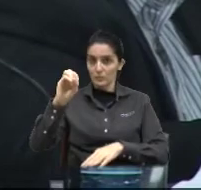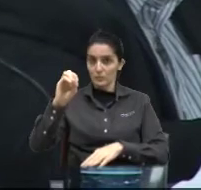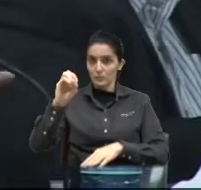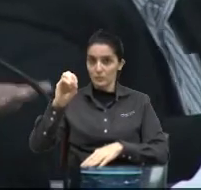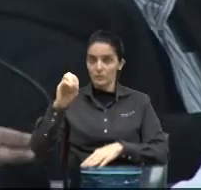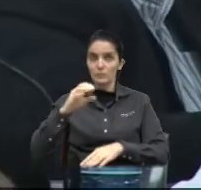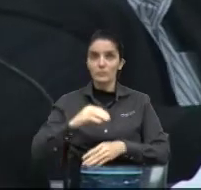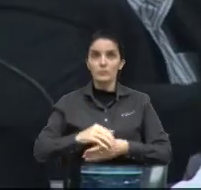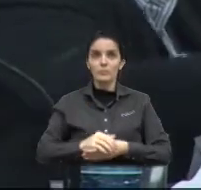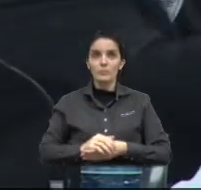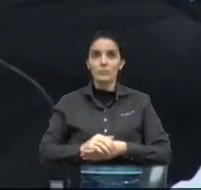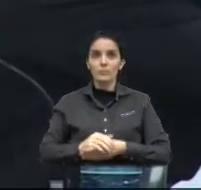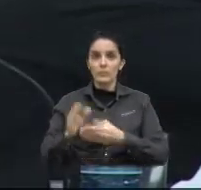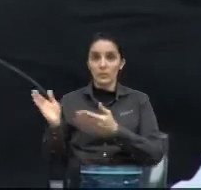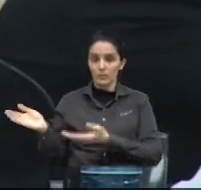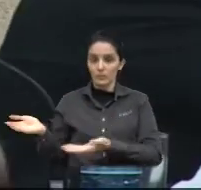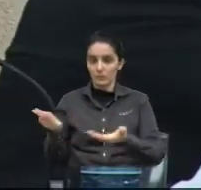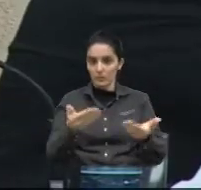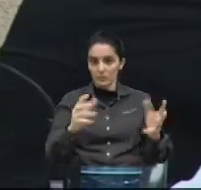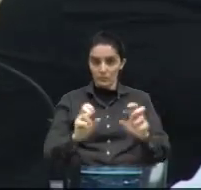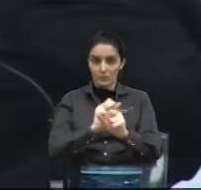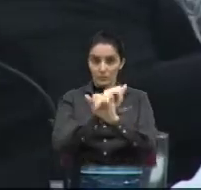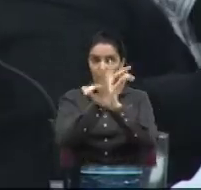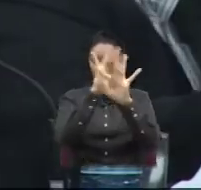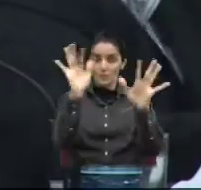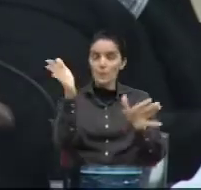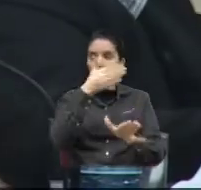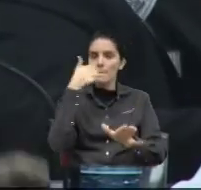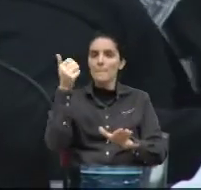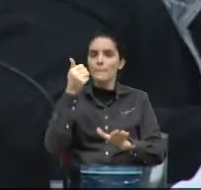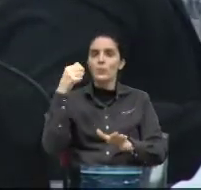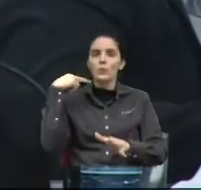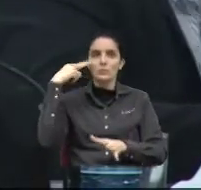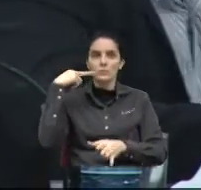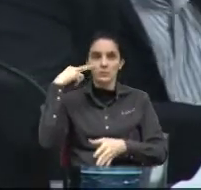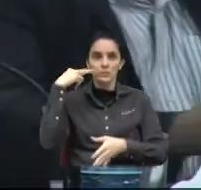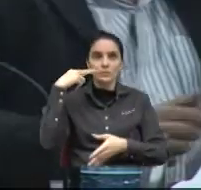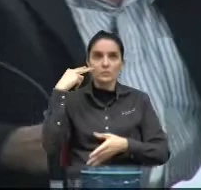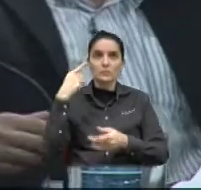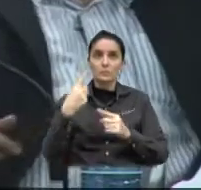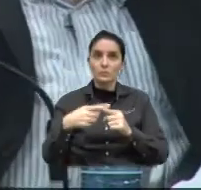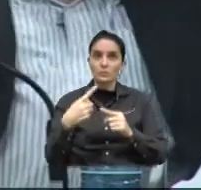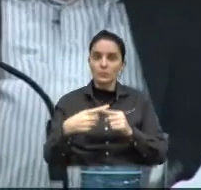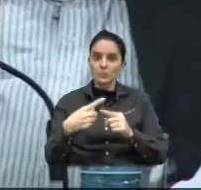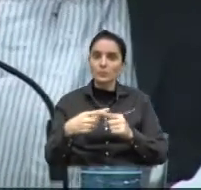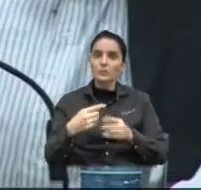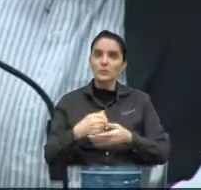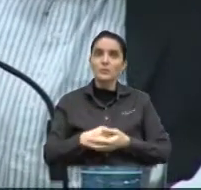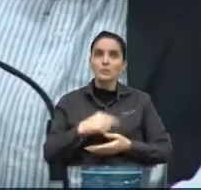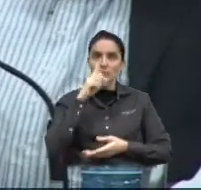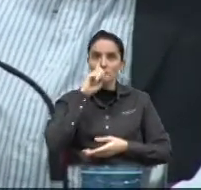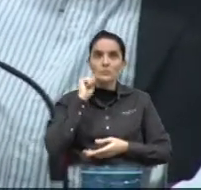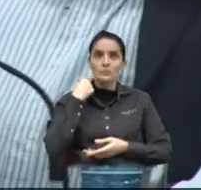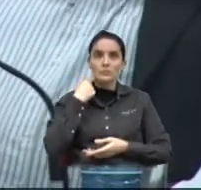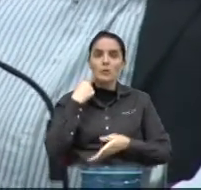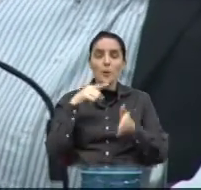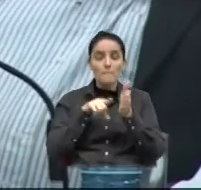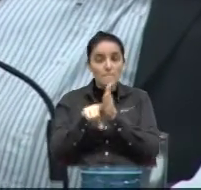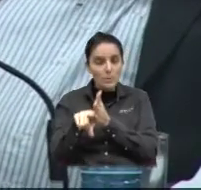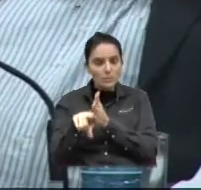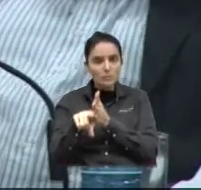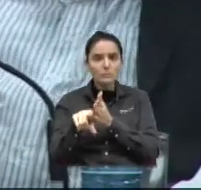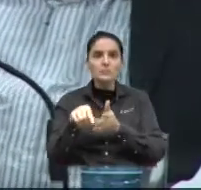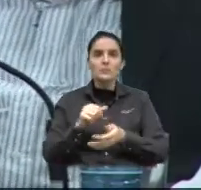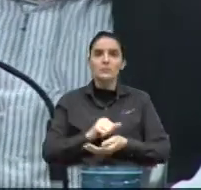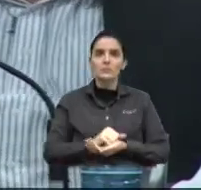uma licitação melhor para os vereadores porque vou perguntar ele pessoalmente